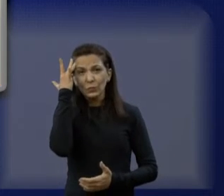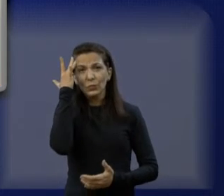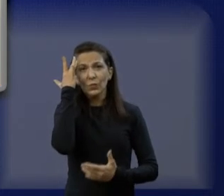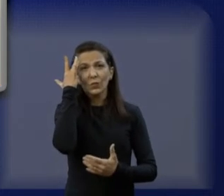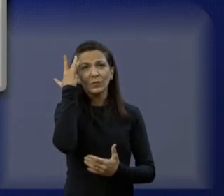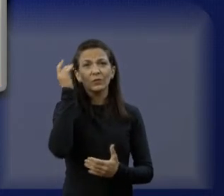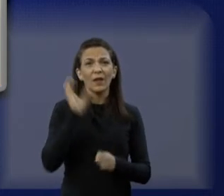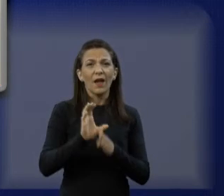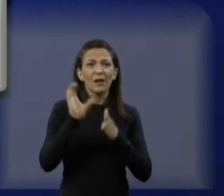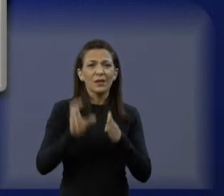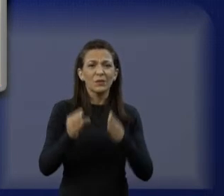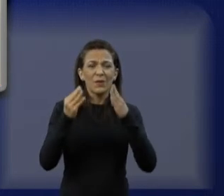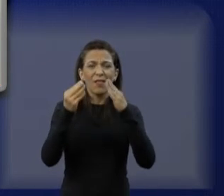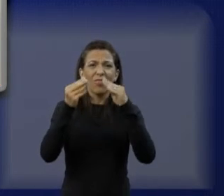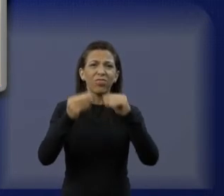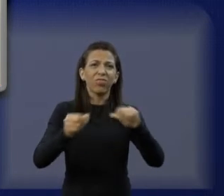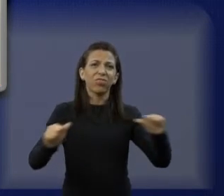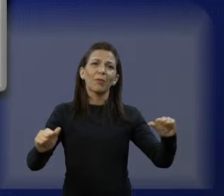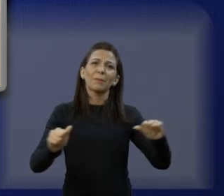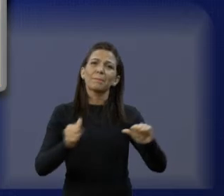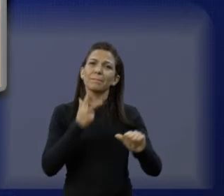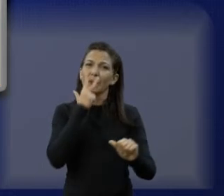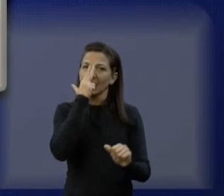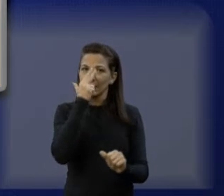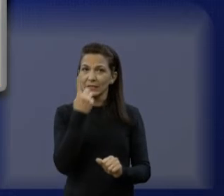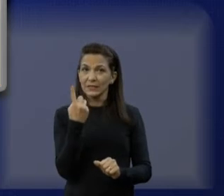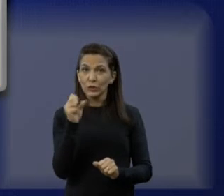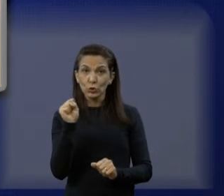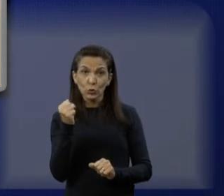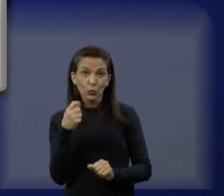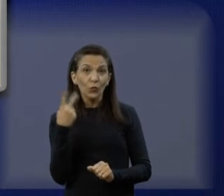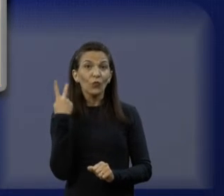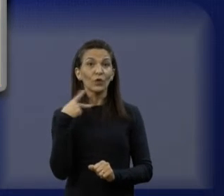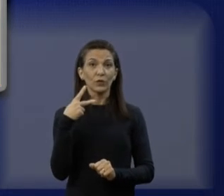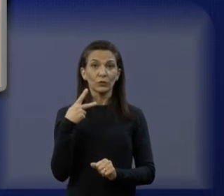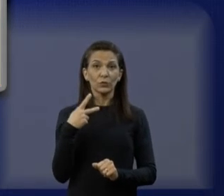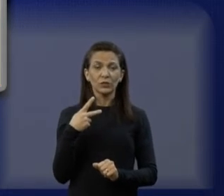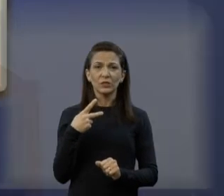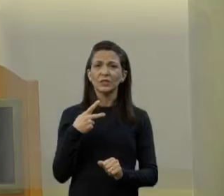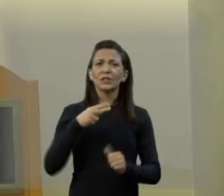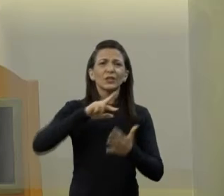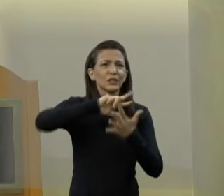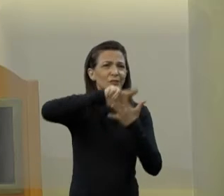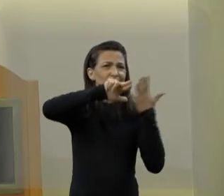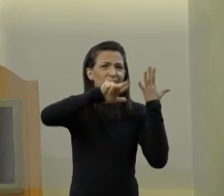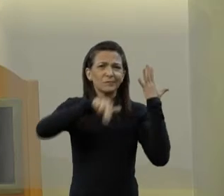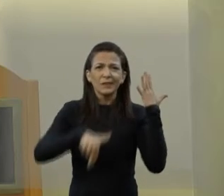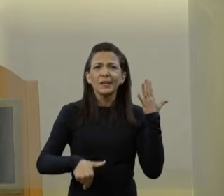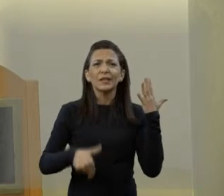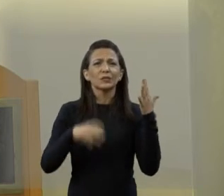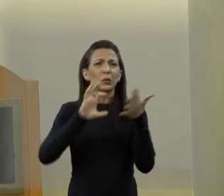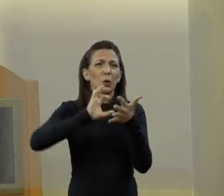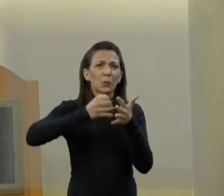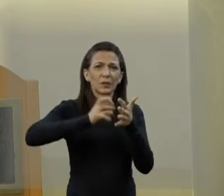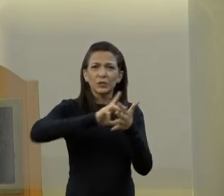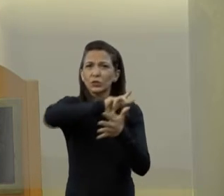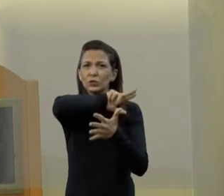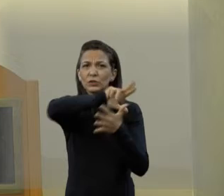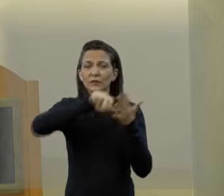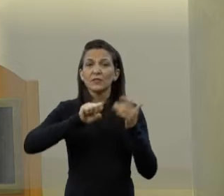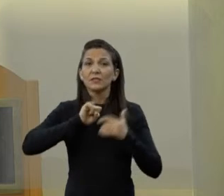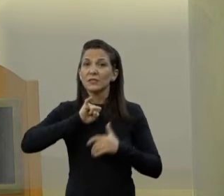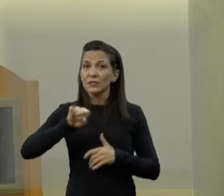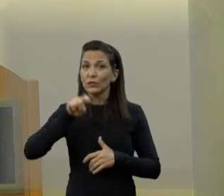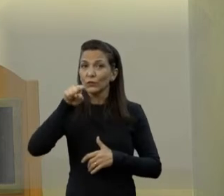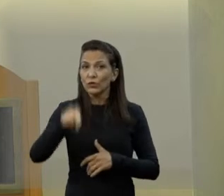desqualificar esta casa de leis e eu falo aqui tem 18 vereadores de todos os tipos de todas as bandeiras e que se